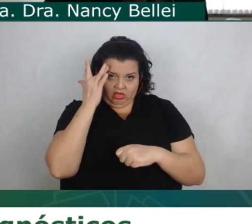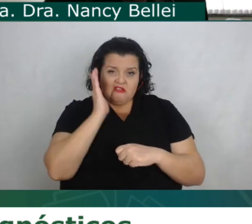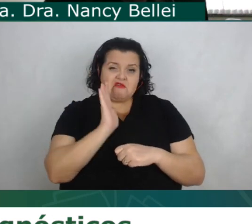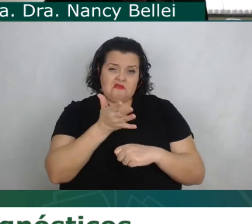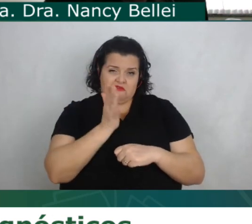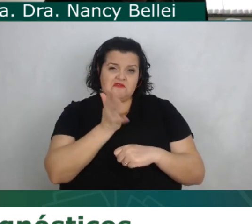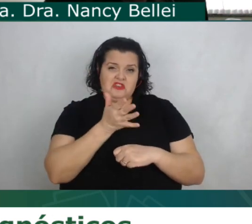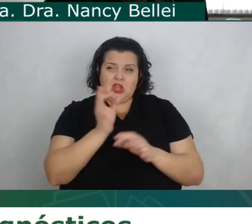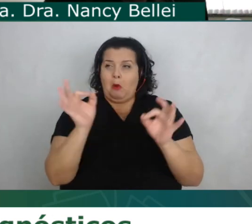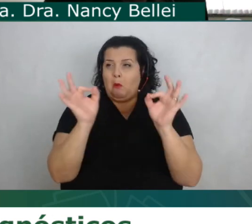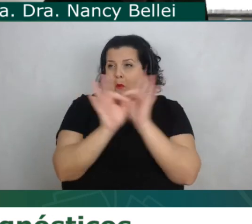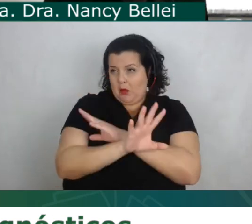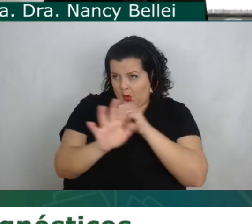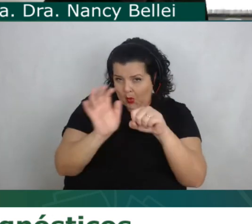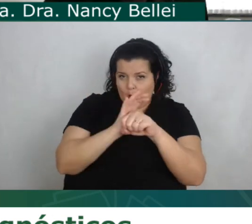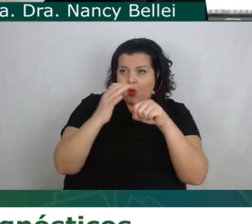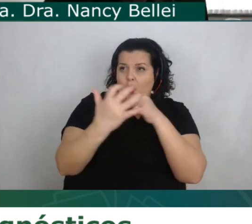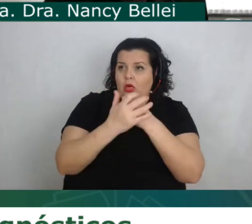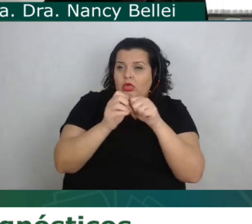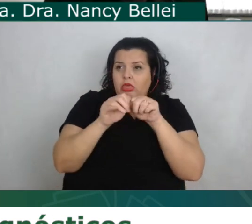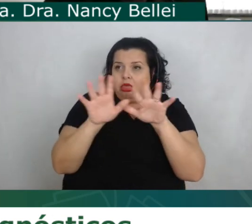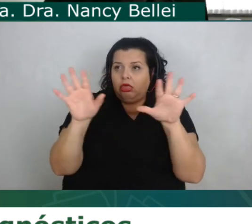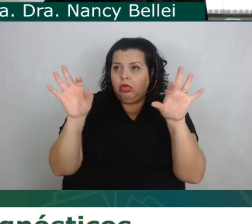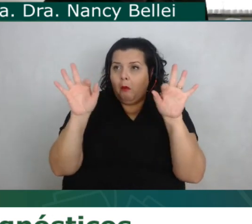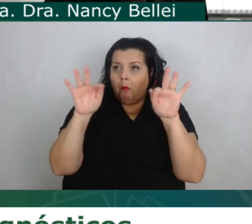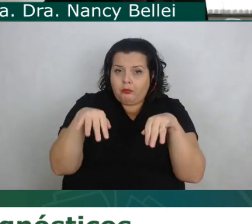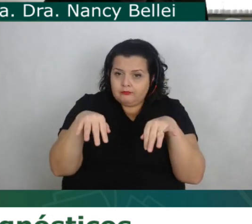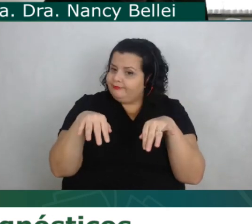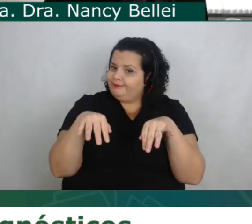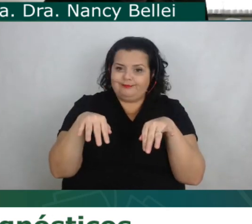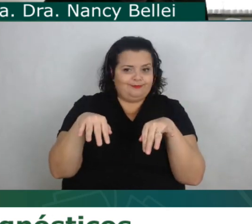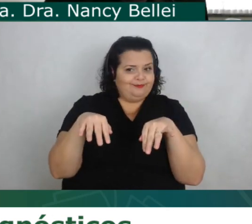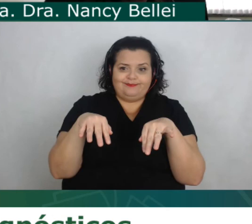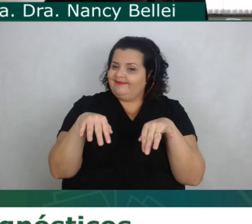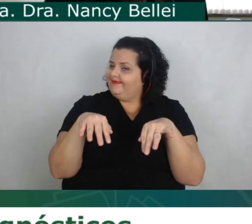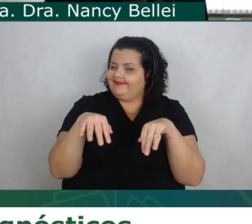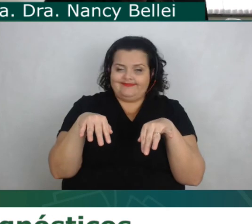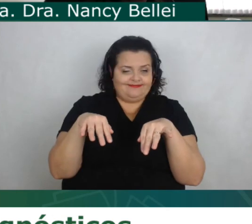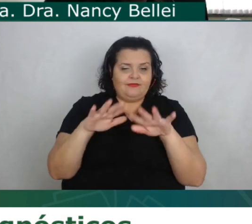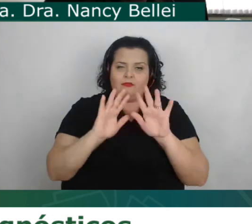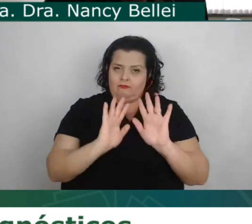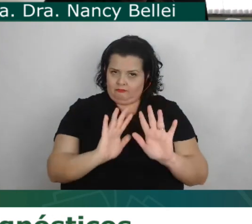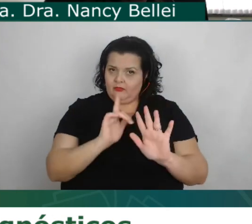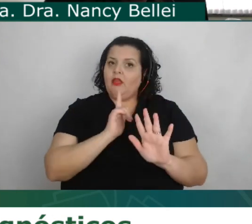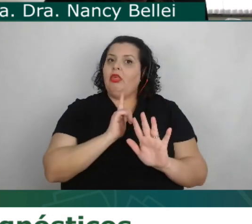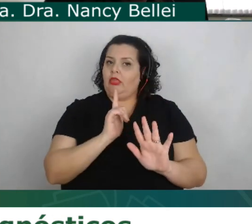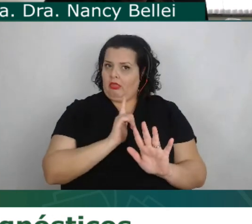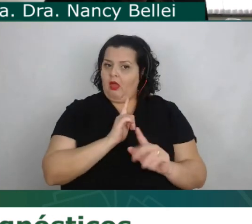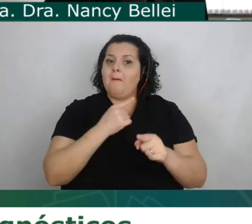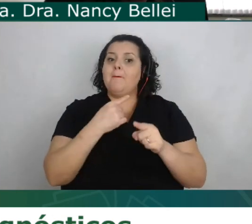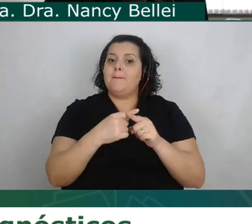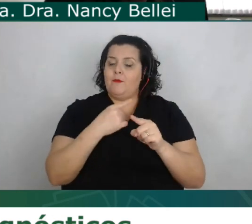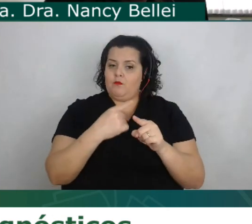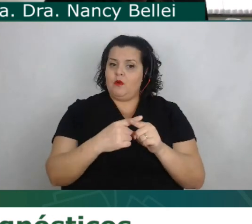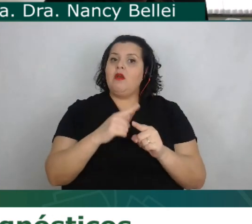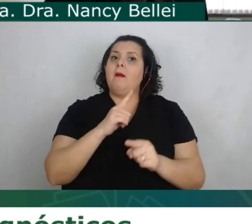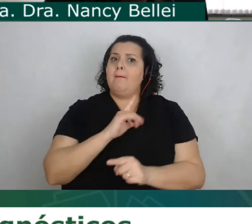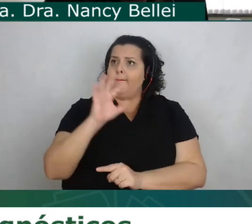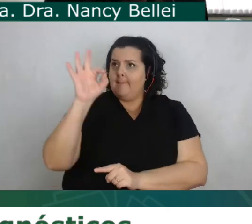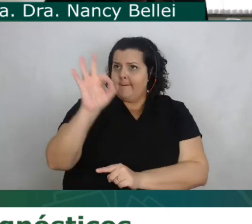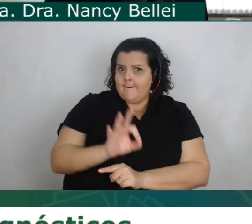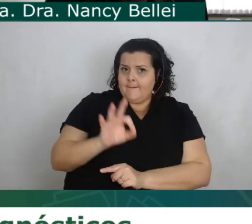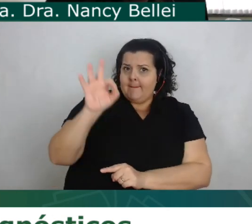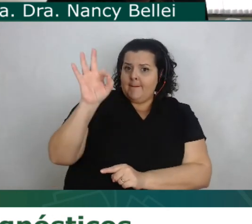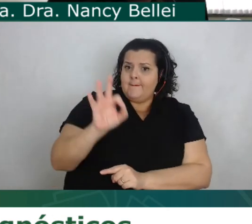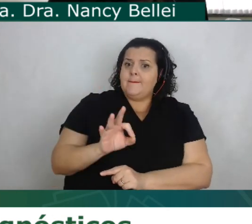análise equivocada, é não compreender a dinâmica da epidemia, o fato de que nós temos um grande percentual da população